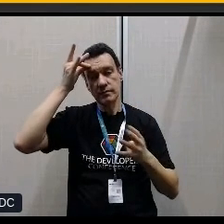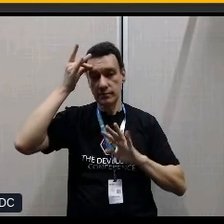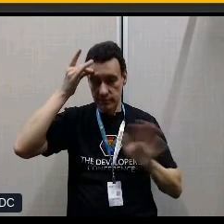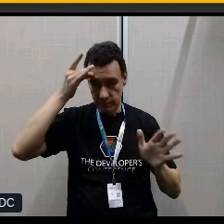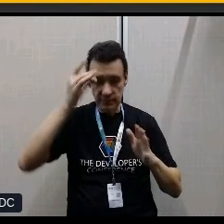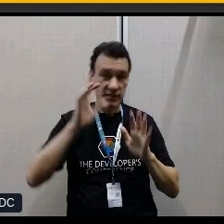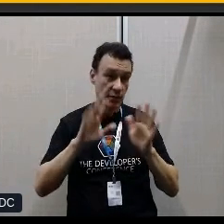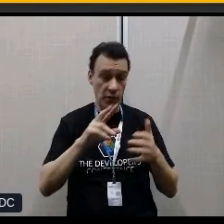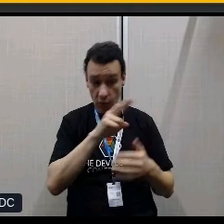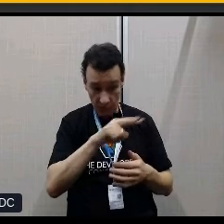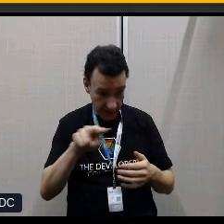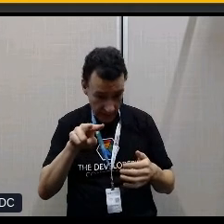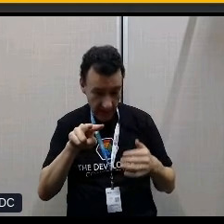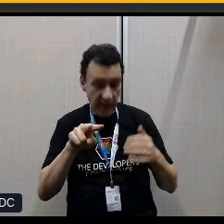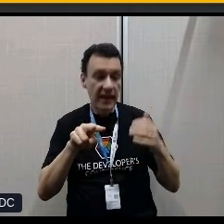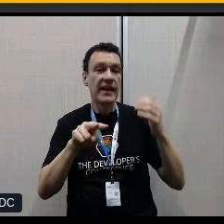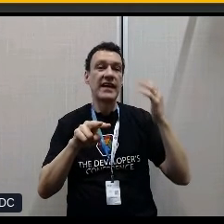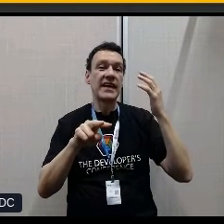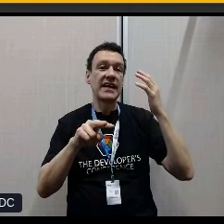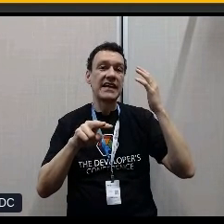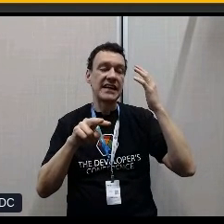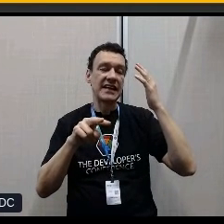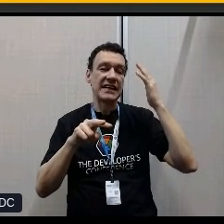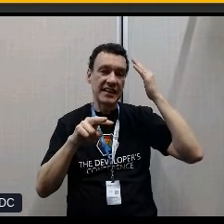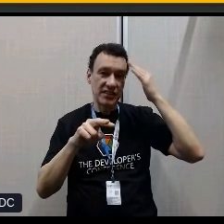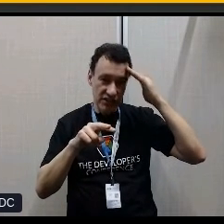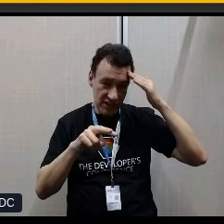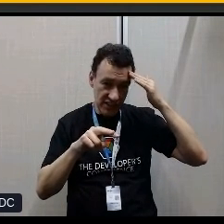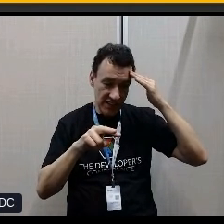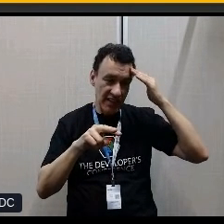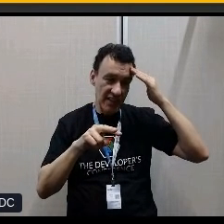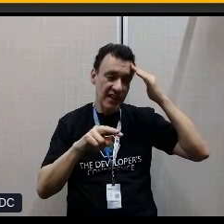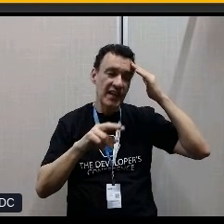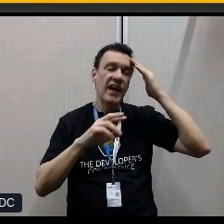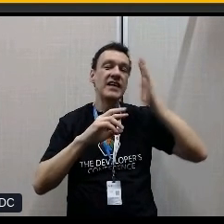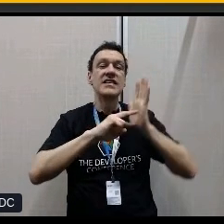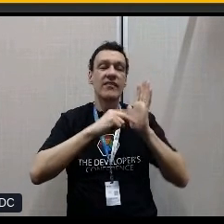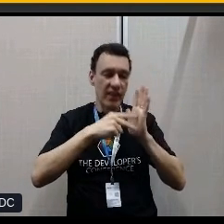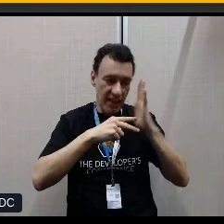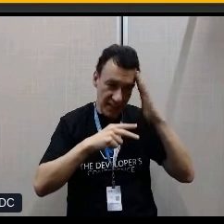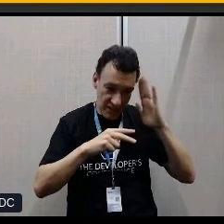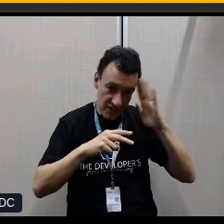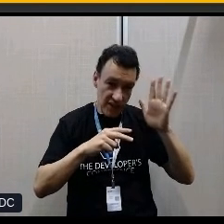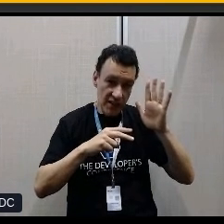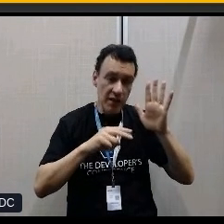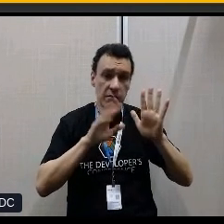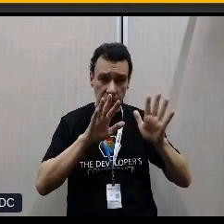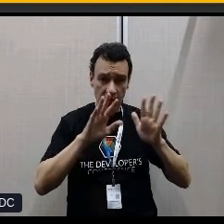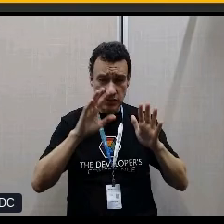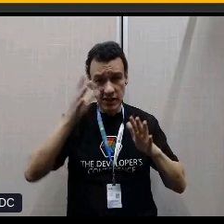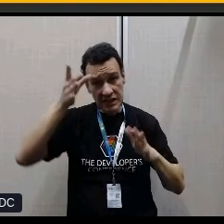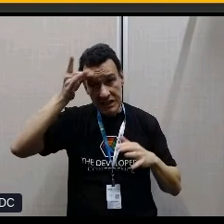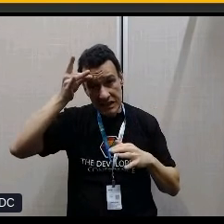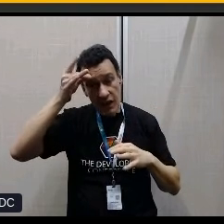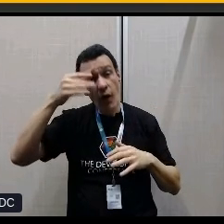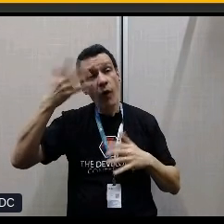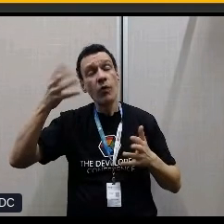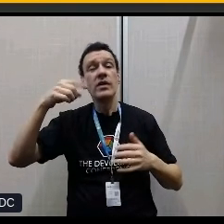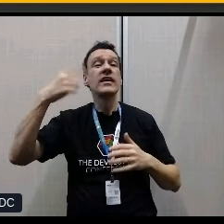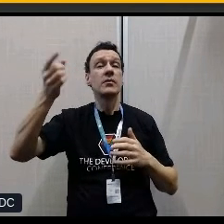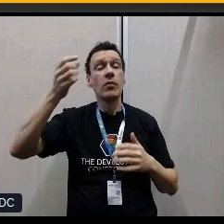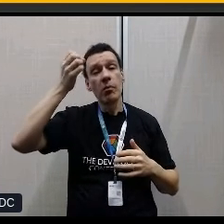uma frase, entendi o que significa, eu vou conseguir lembrar? Foi uma informação que eu vou conseguir guardar na minha